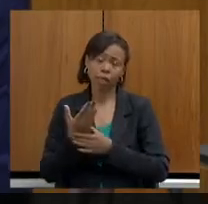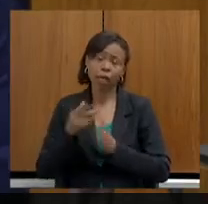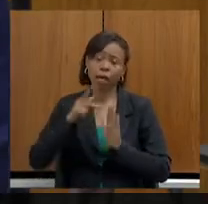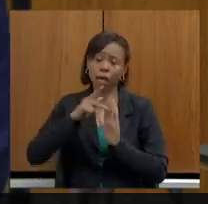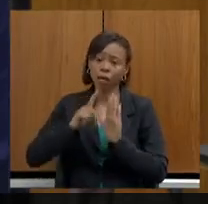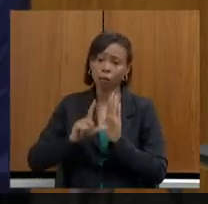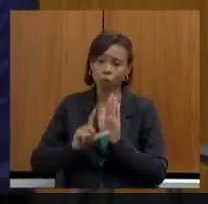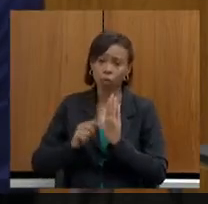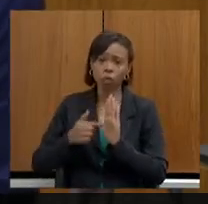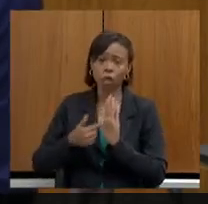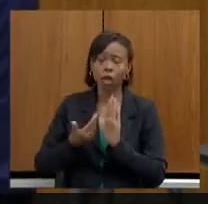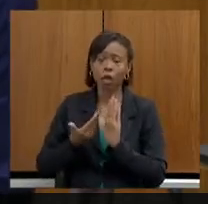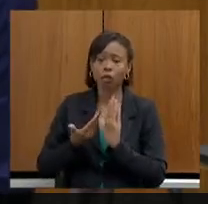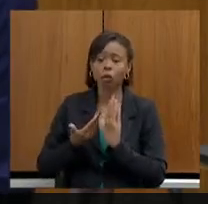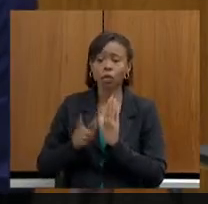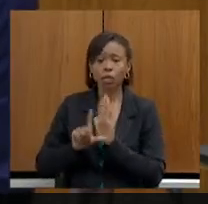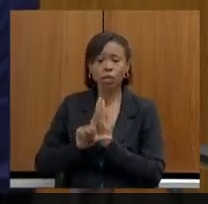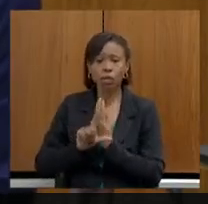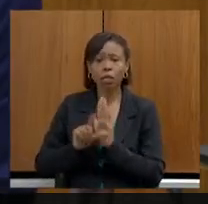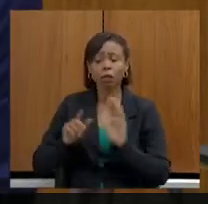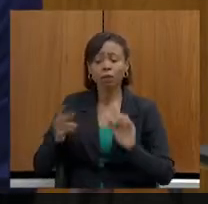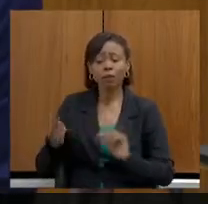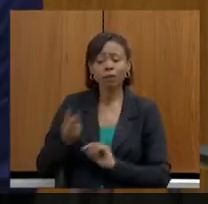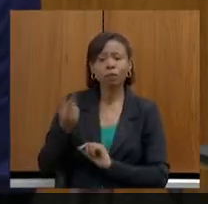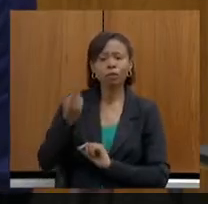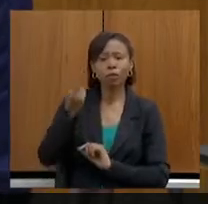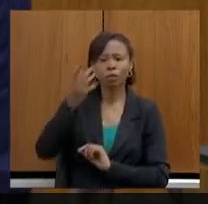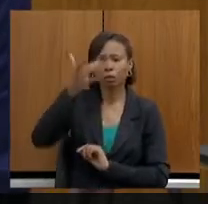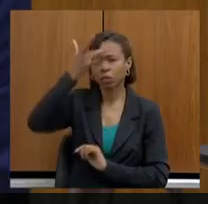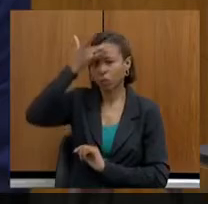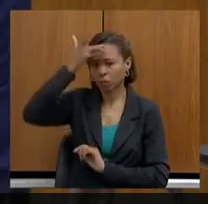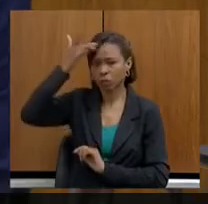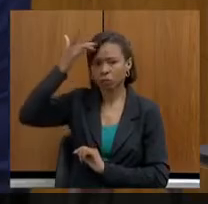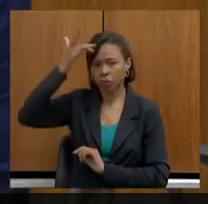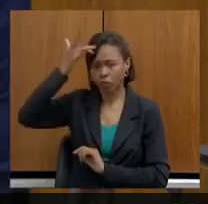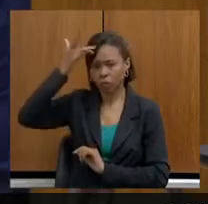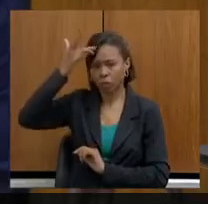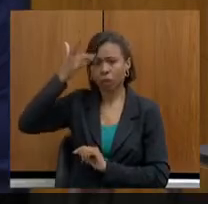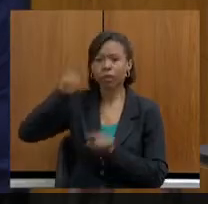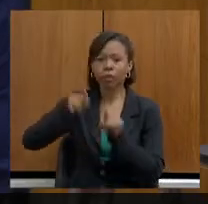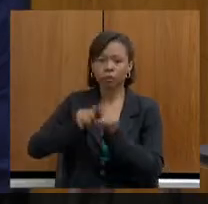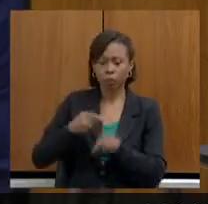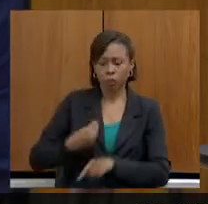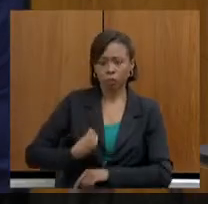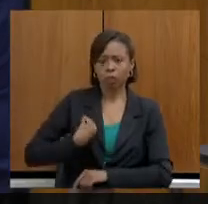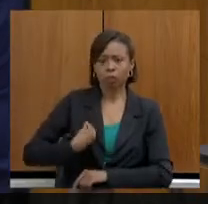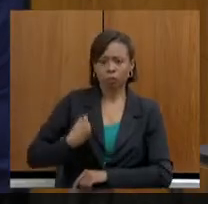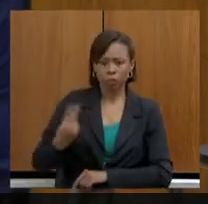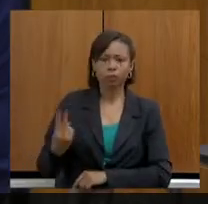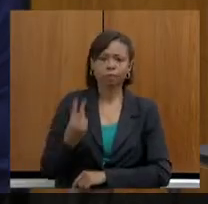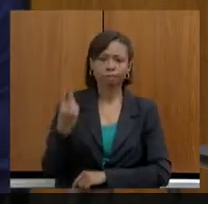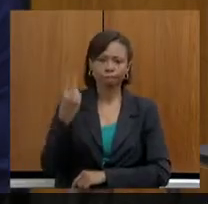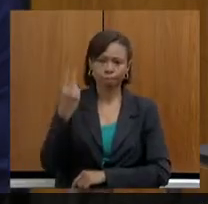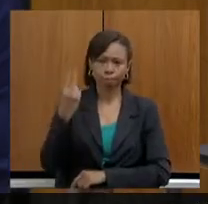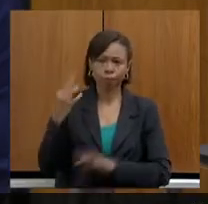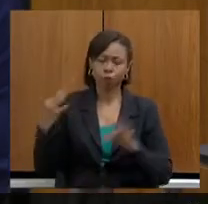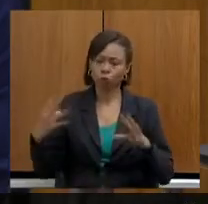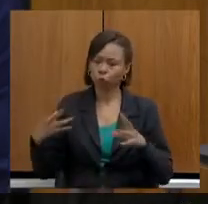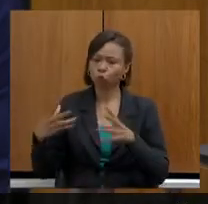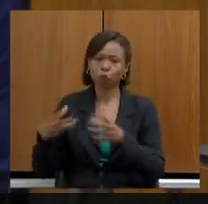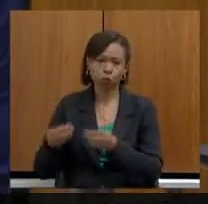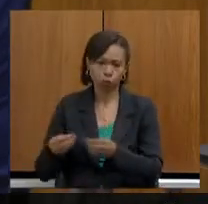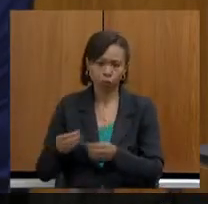tornar um importante instrumento de cuidados e valorização da Saúde Mental e da vida de todos é